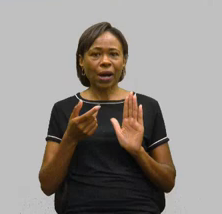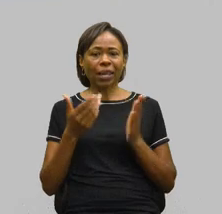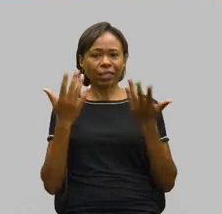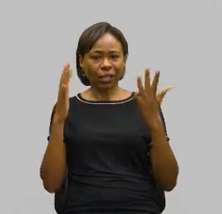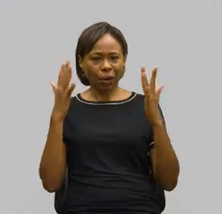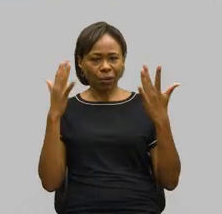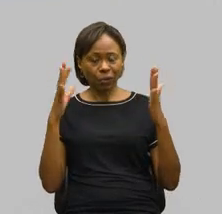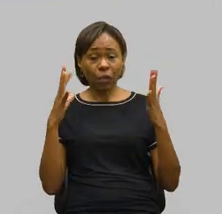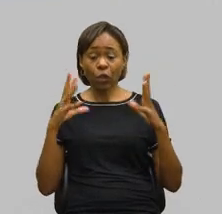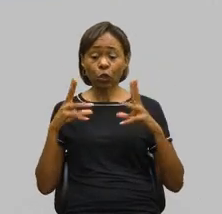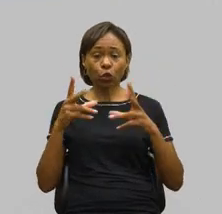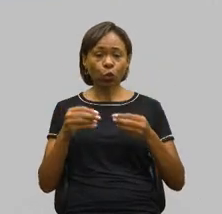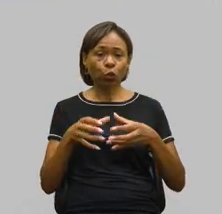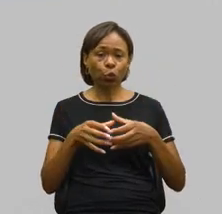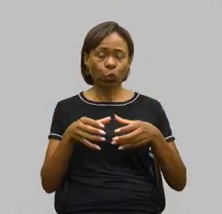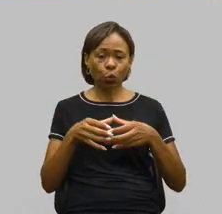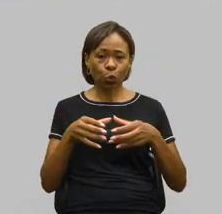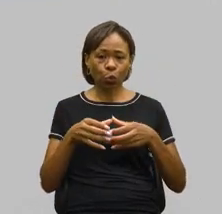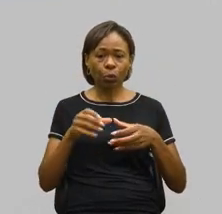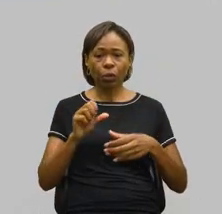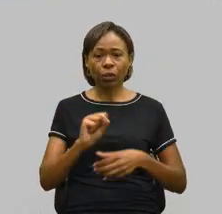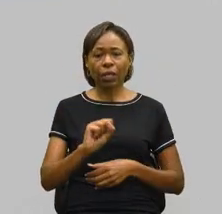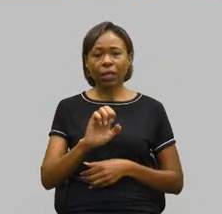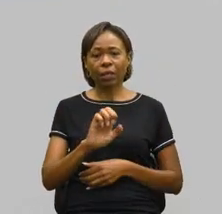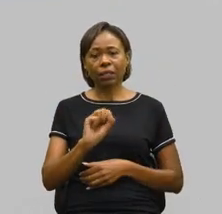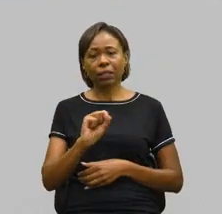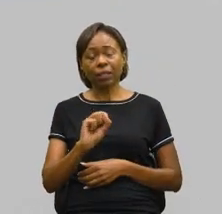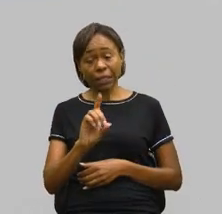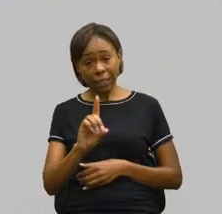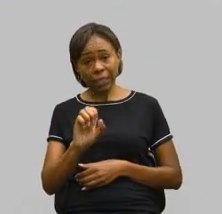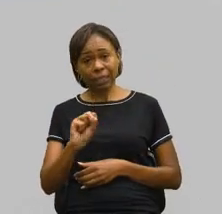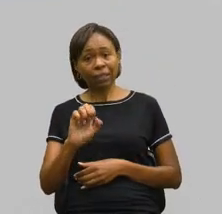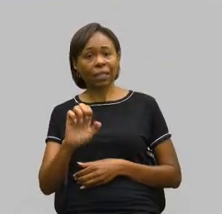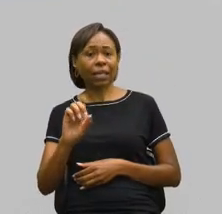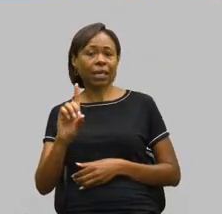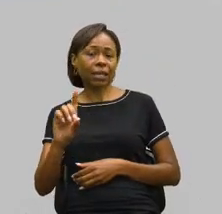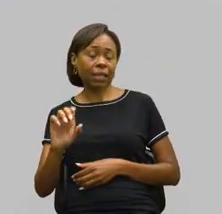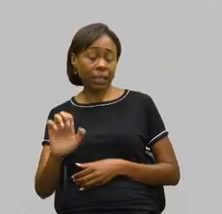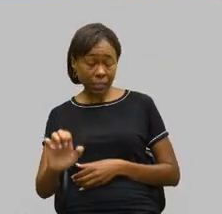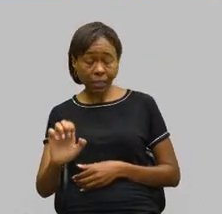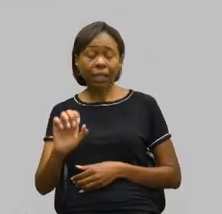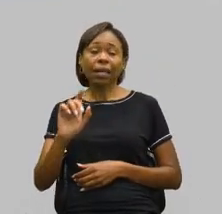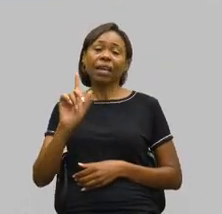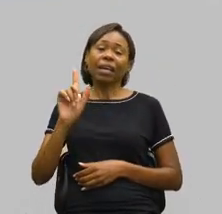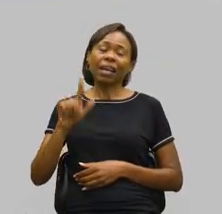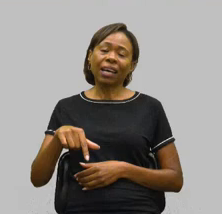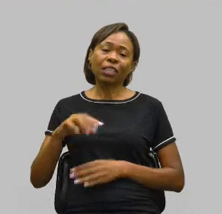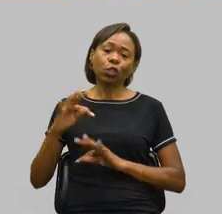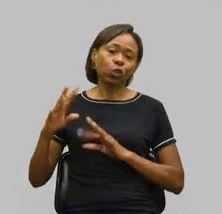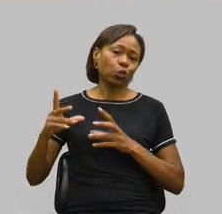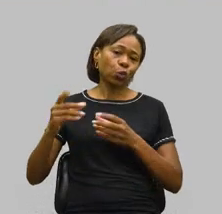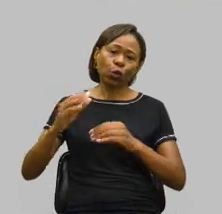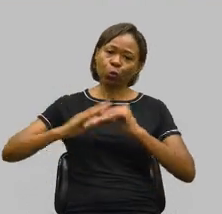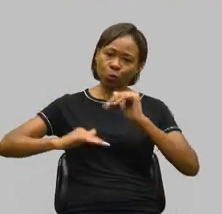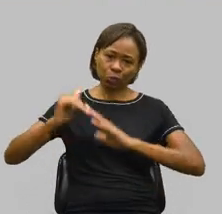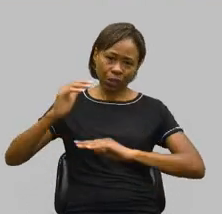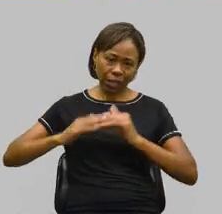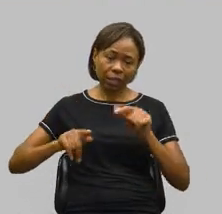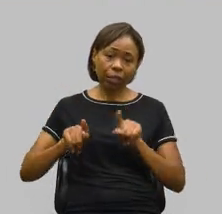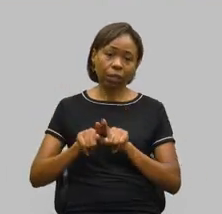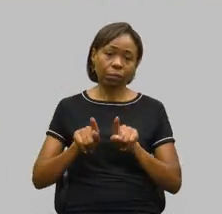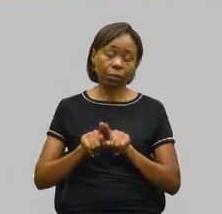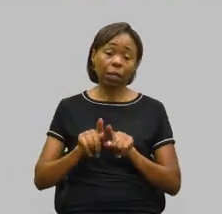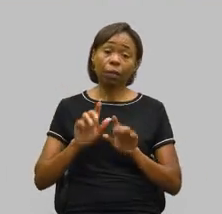cedes toda a equipe técnica e da boa política que nós temos lá e quero ressaltar e deixar registrado se todo o